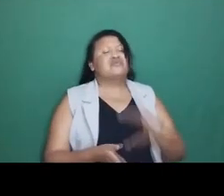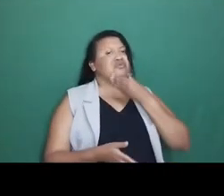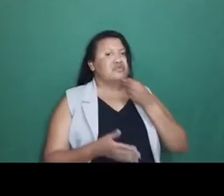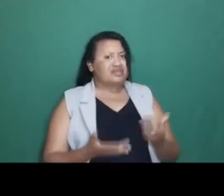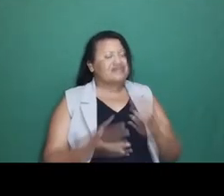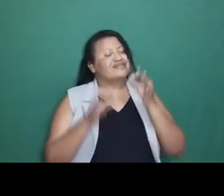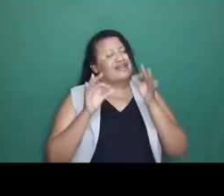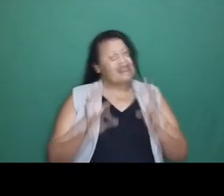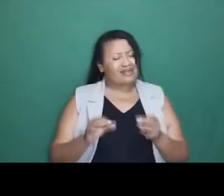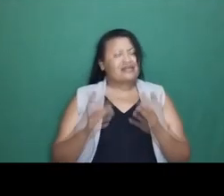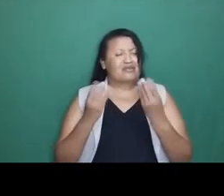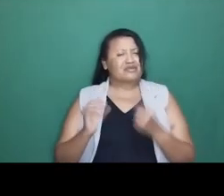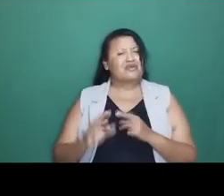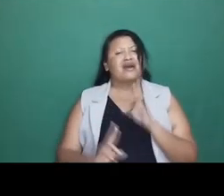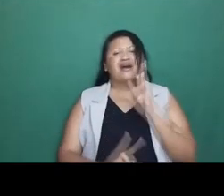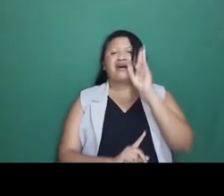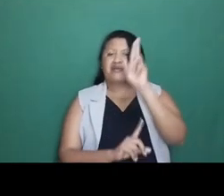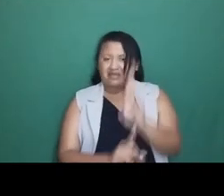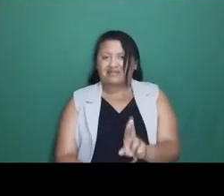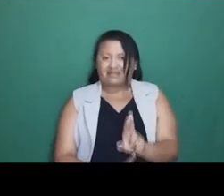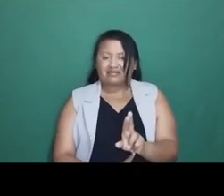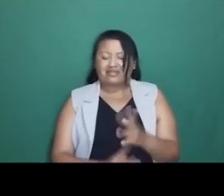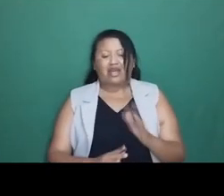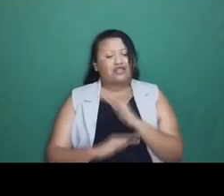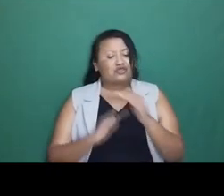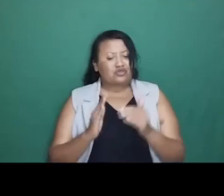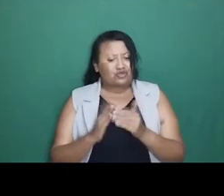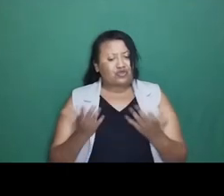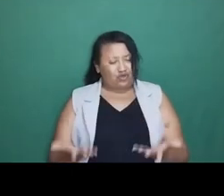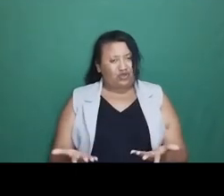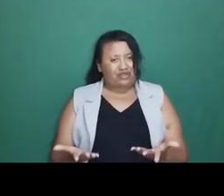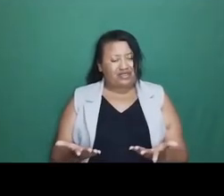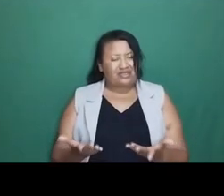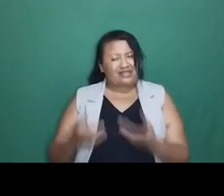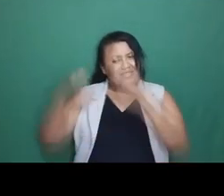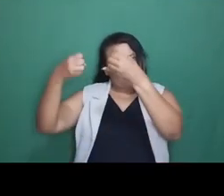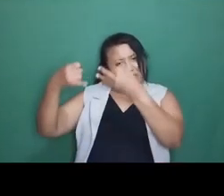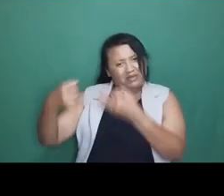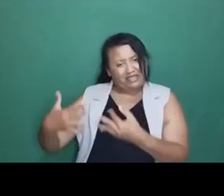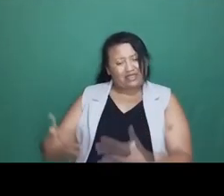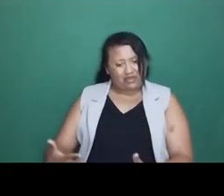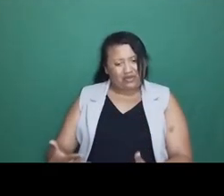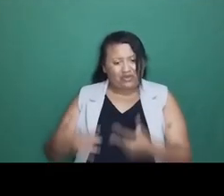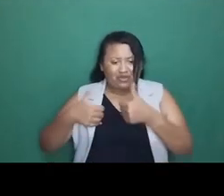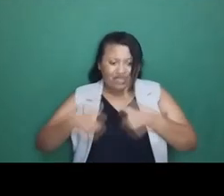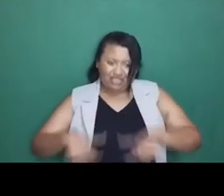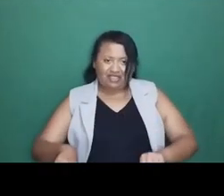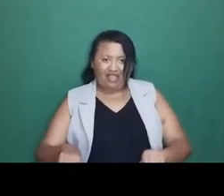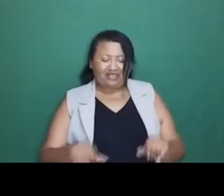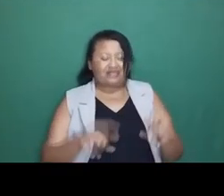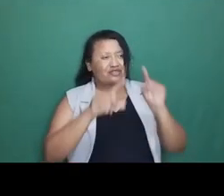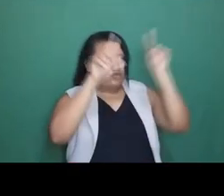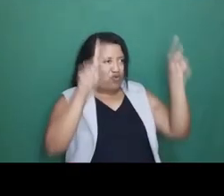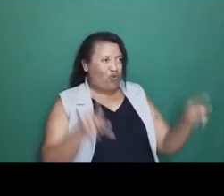tá bem representado tem exatamente todas essas cenas descritas está no quadro